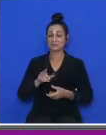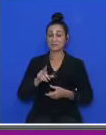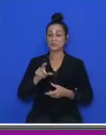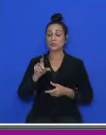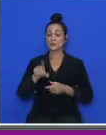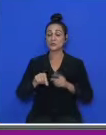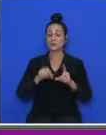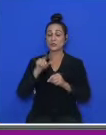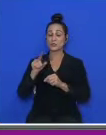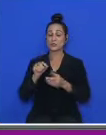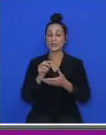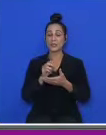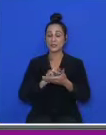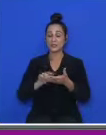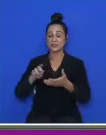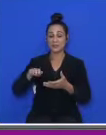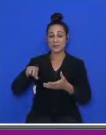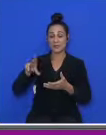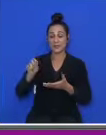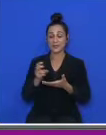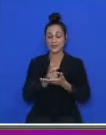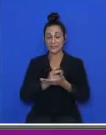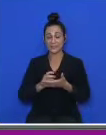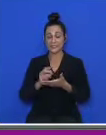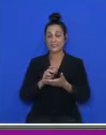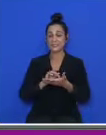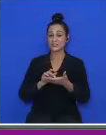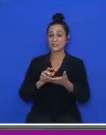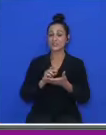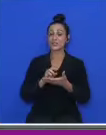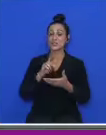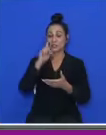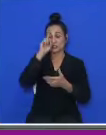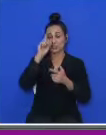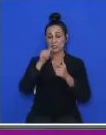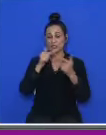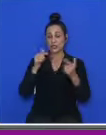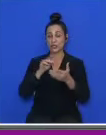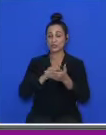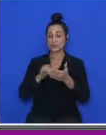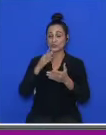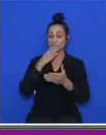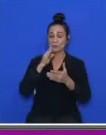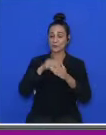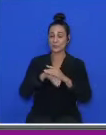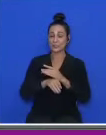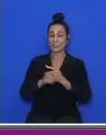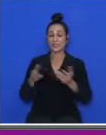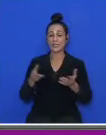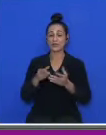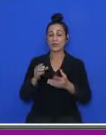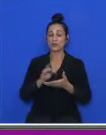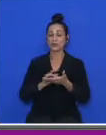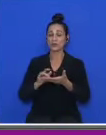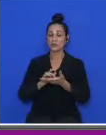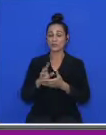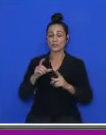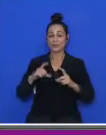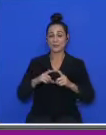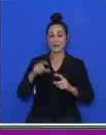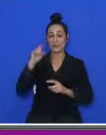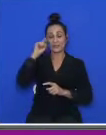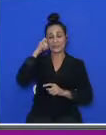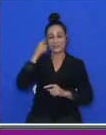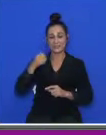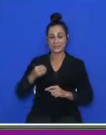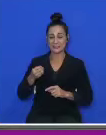os sorteios da Mega Sena, da Quina, do Dia de Sorte, da Dupla Sena, da Time Mania e agora Loto Fácil, bola preta 07.